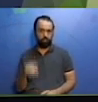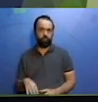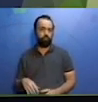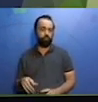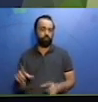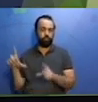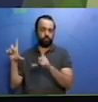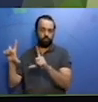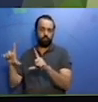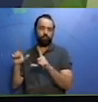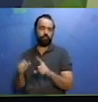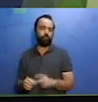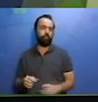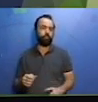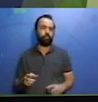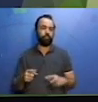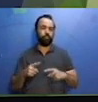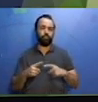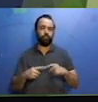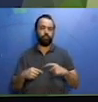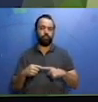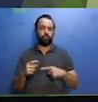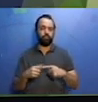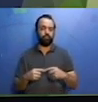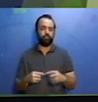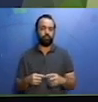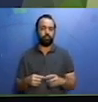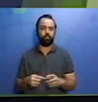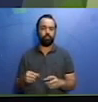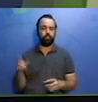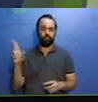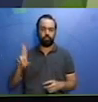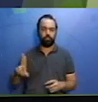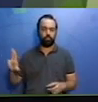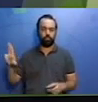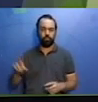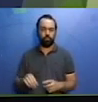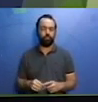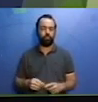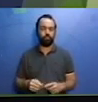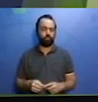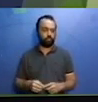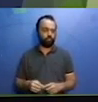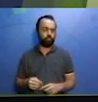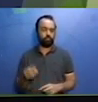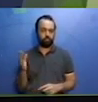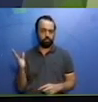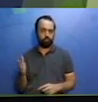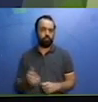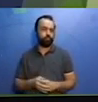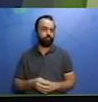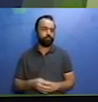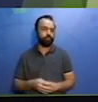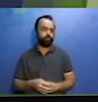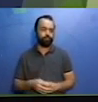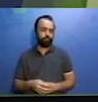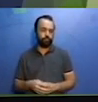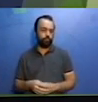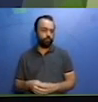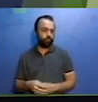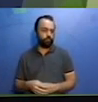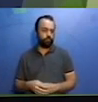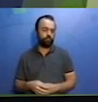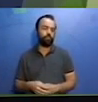os equipamentos utilizados para fazer uma destilação simples, que é a separação de uma mistura homogênea. Então,